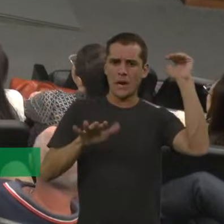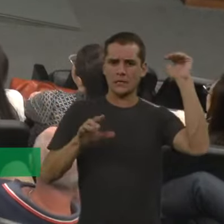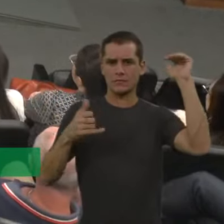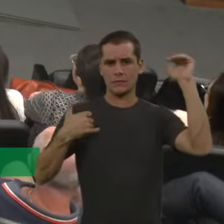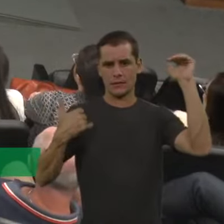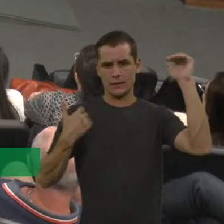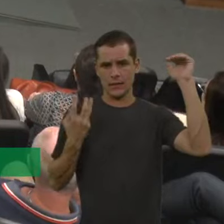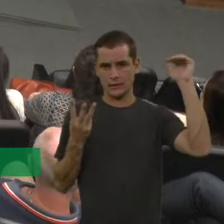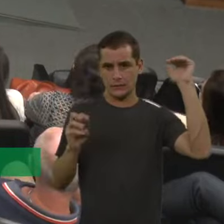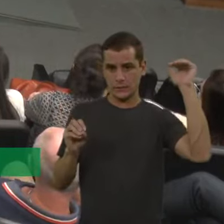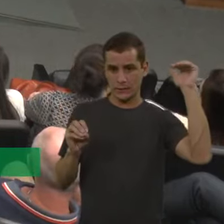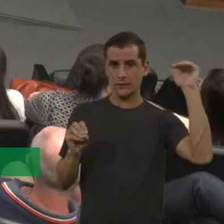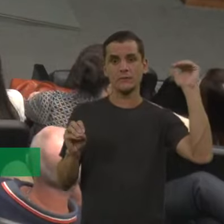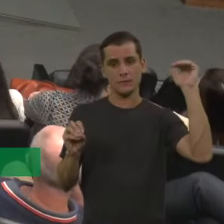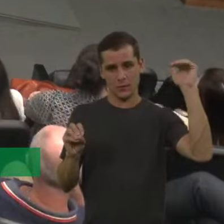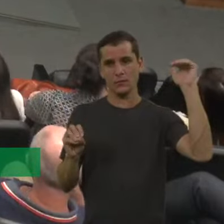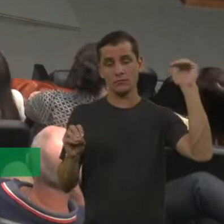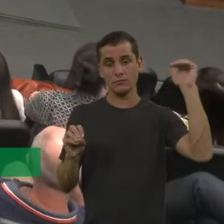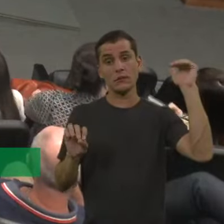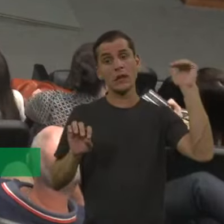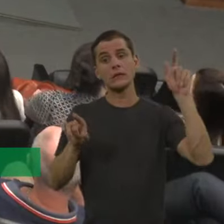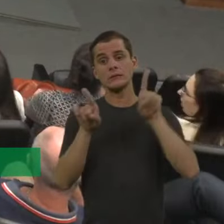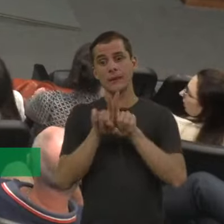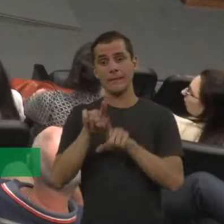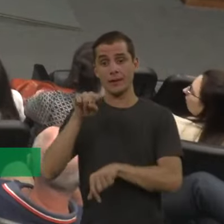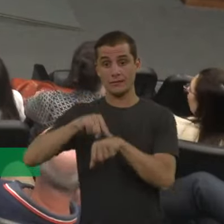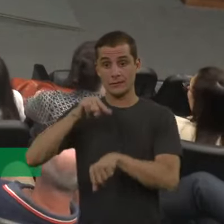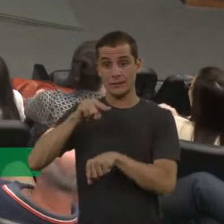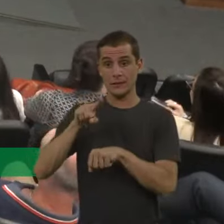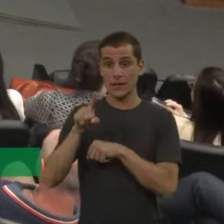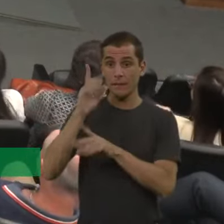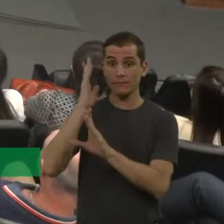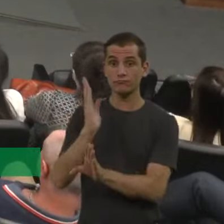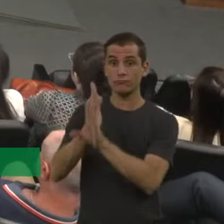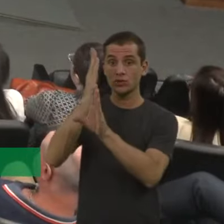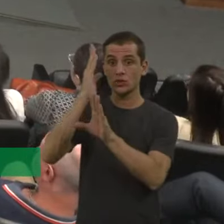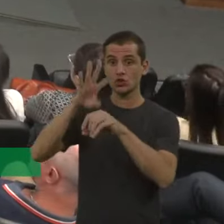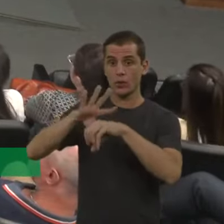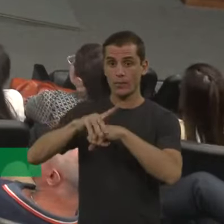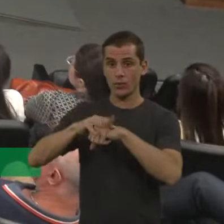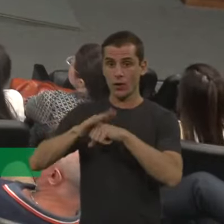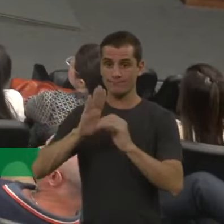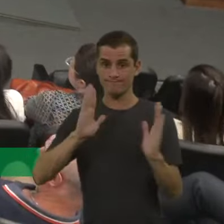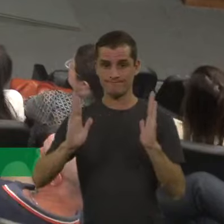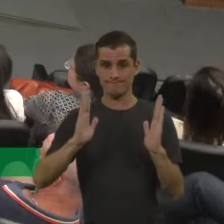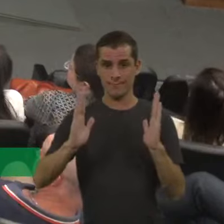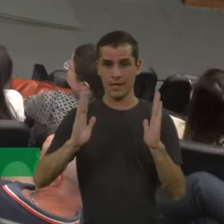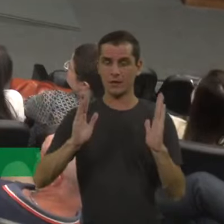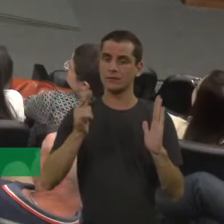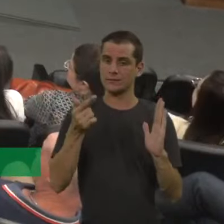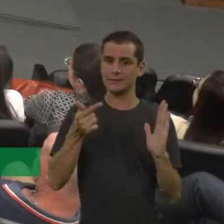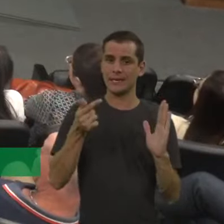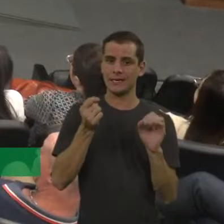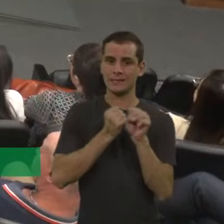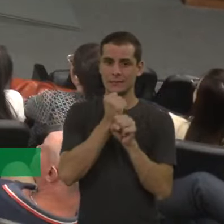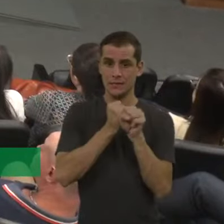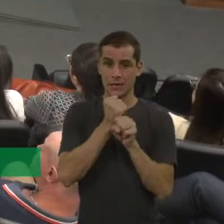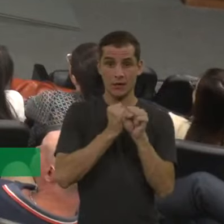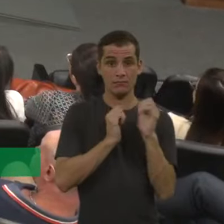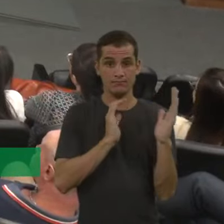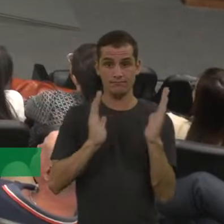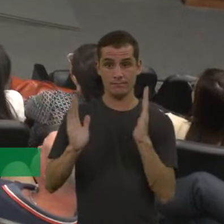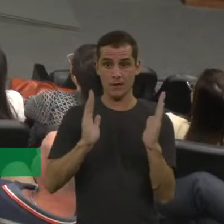31 anos. Tempo de diagnóstico, 7 anos. Na verdade, esse tempo de diagnóstico pode levar até 20 anos.